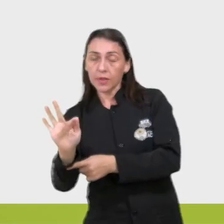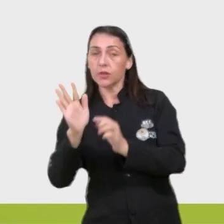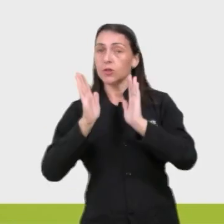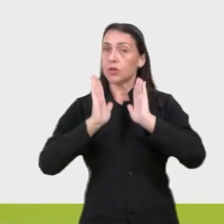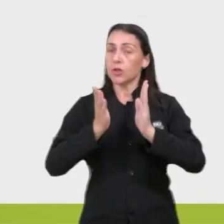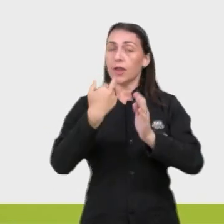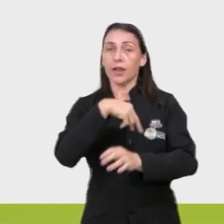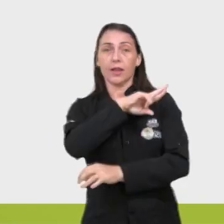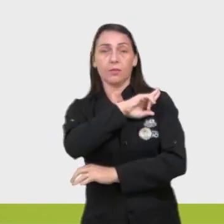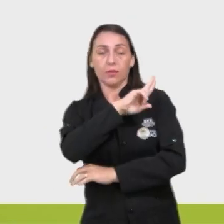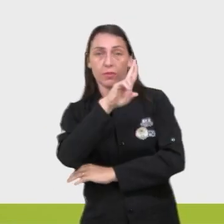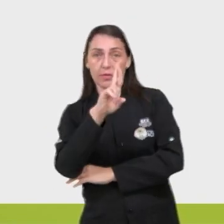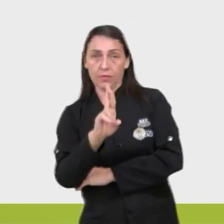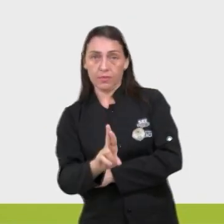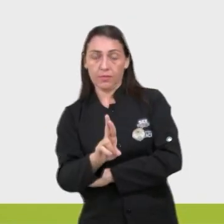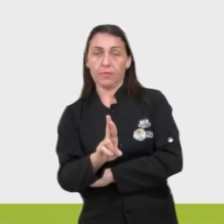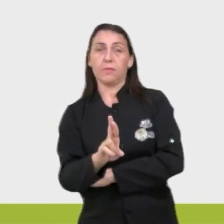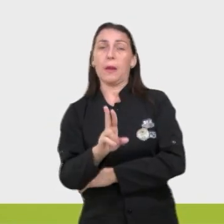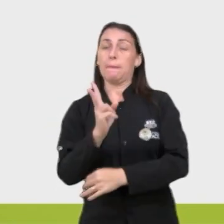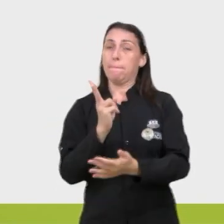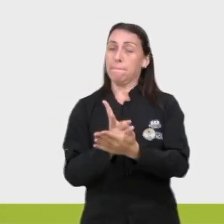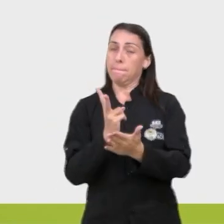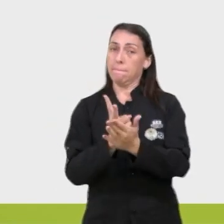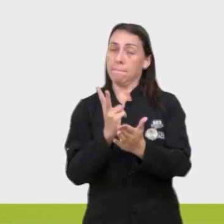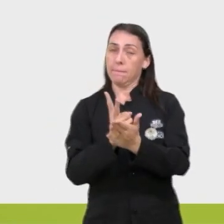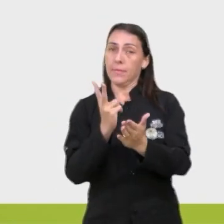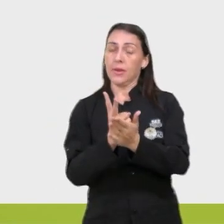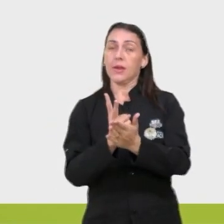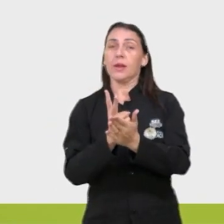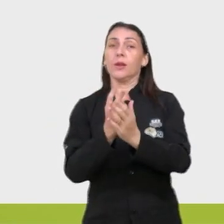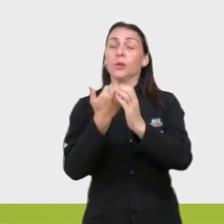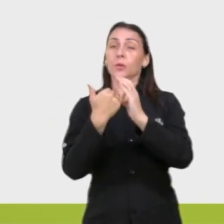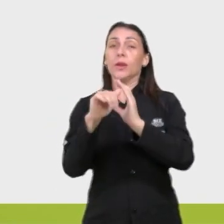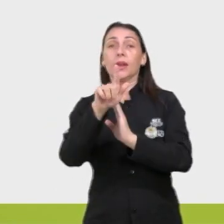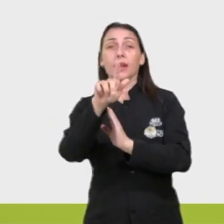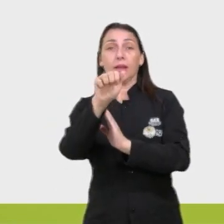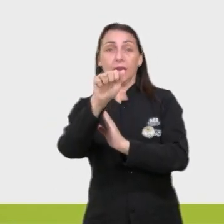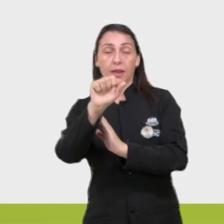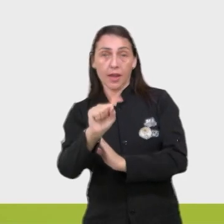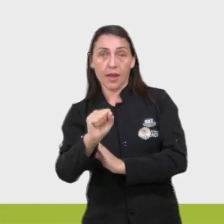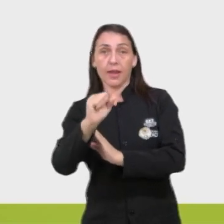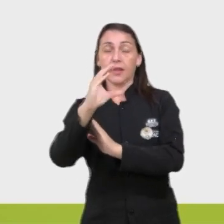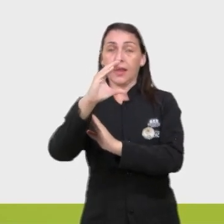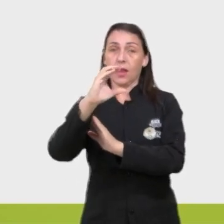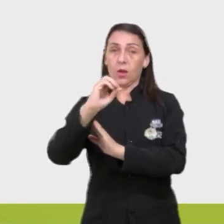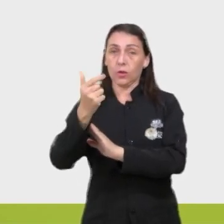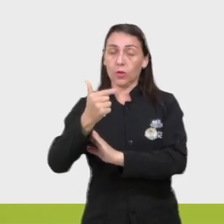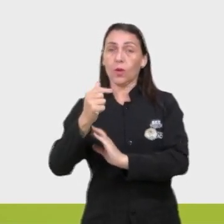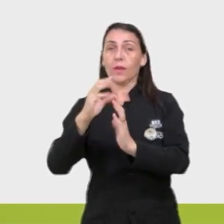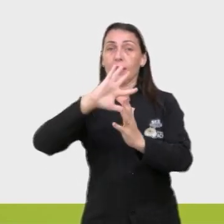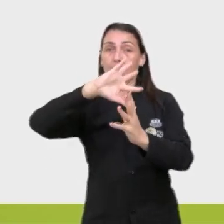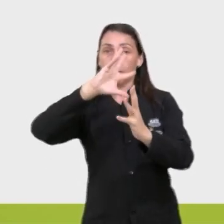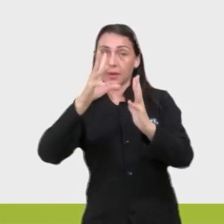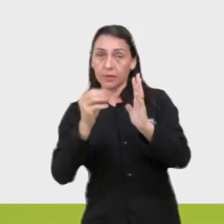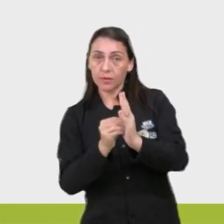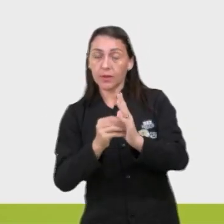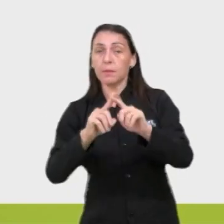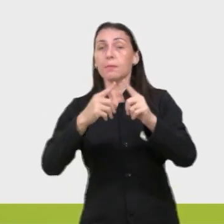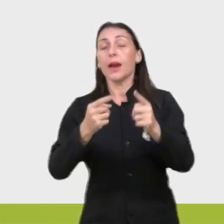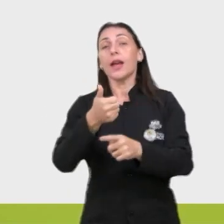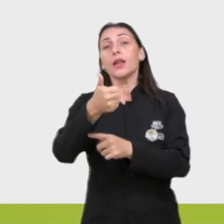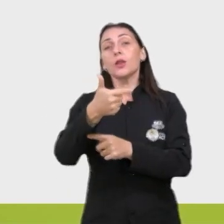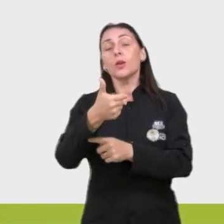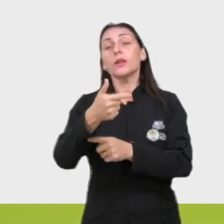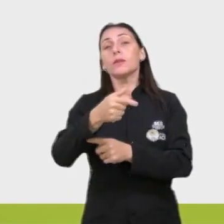já é responsável pelo mesmo nível de emissões de gás carbônico da Amazônia. Mais ainda, 12